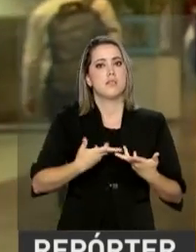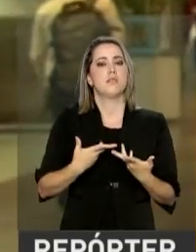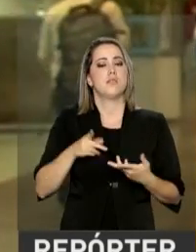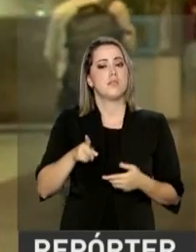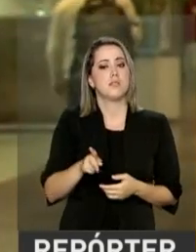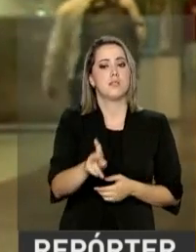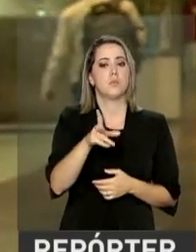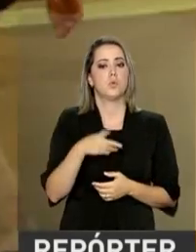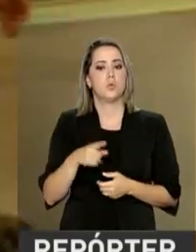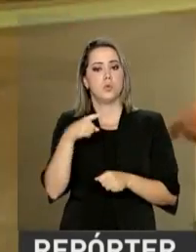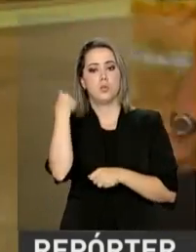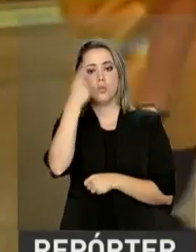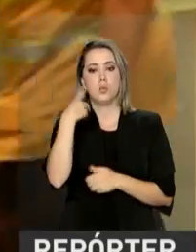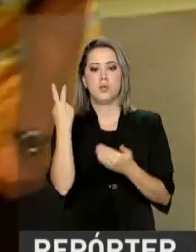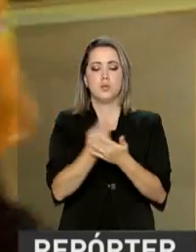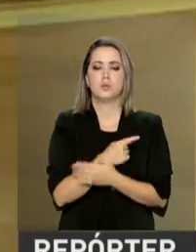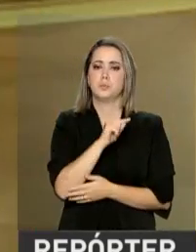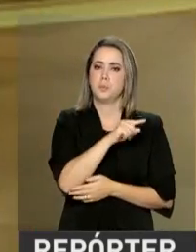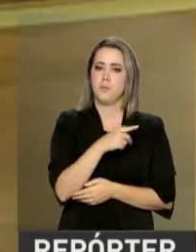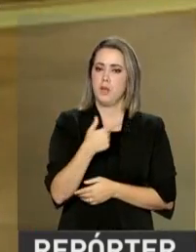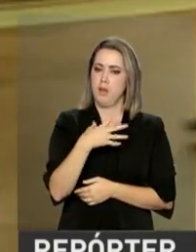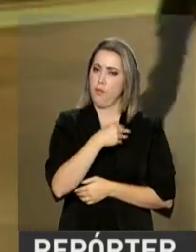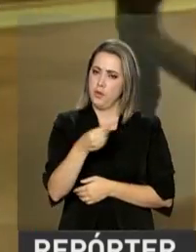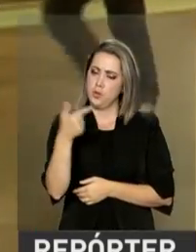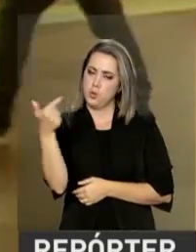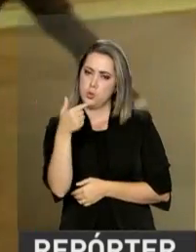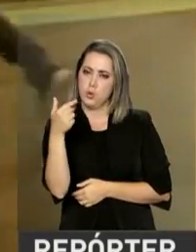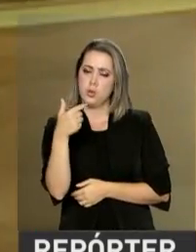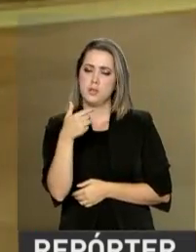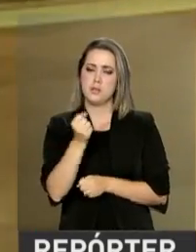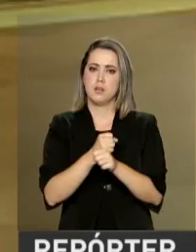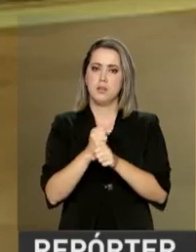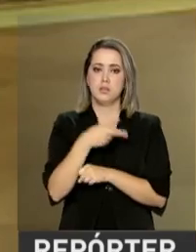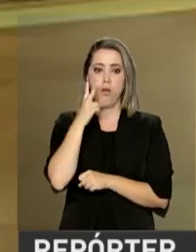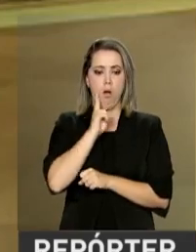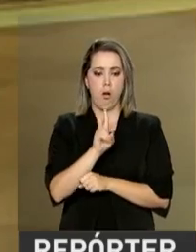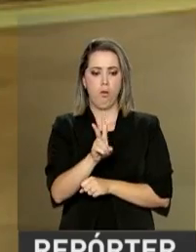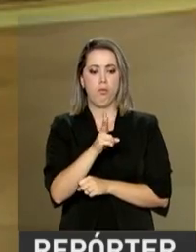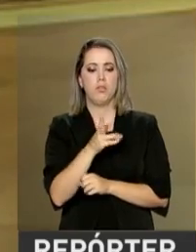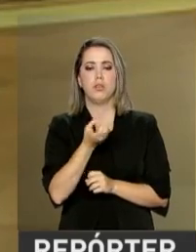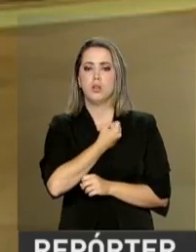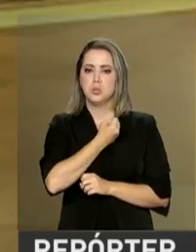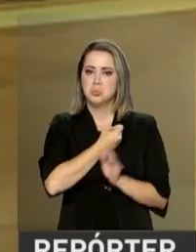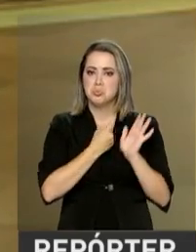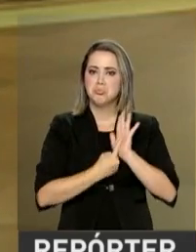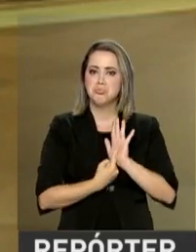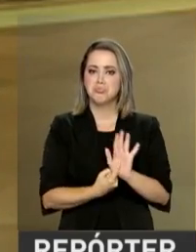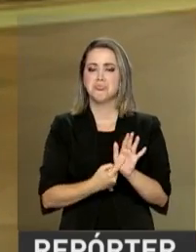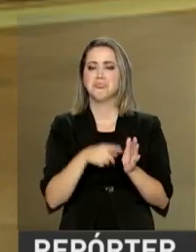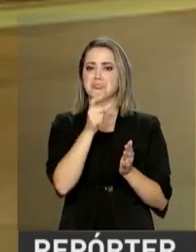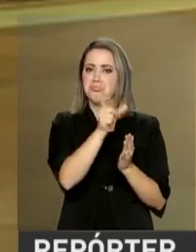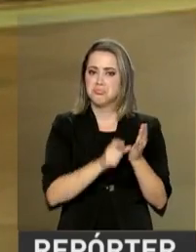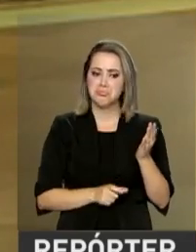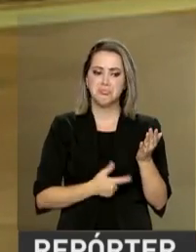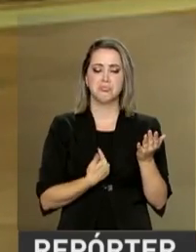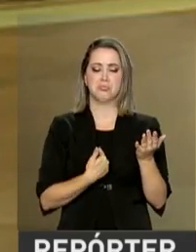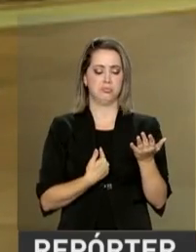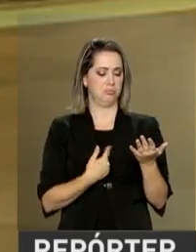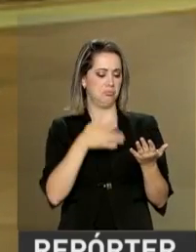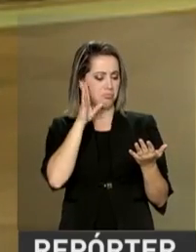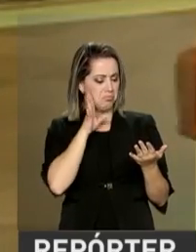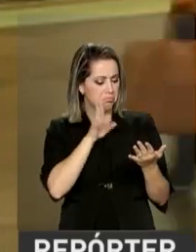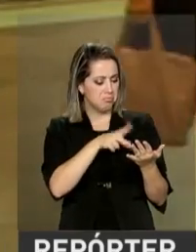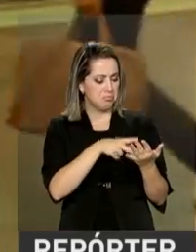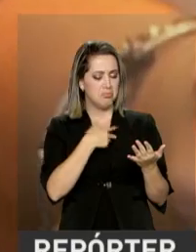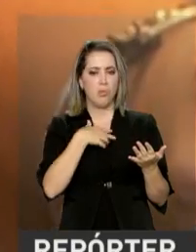porque acontece toda hora mãe de uma menina de 2 anos ao ver os números apresentados no marcador de página a microempresária Luana Nobre